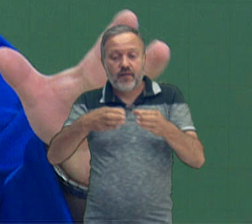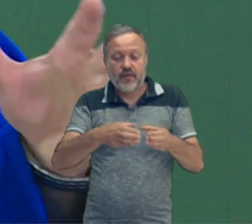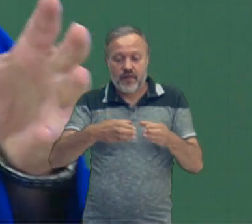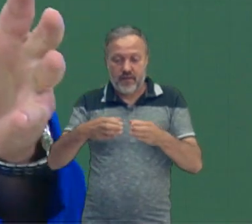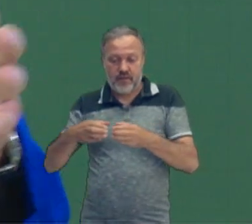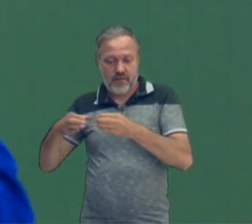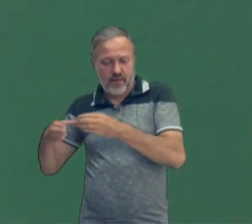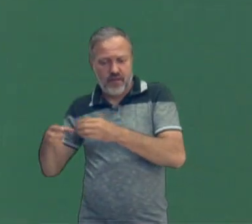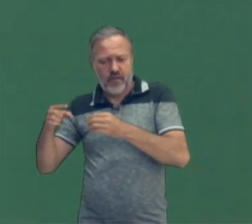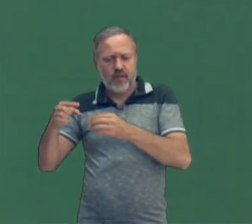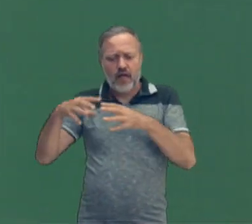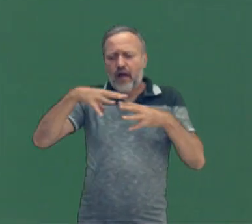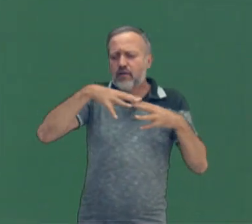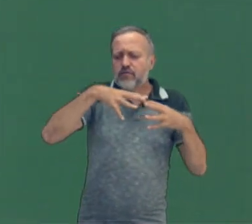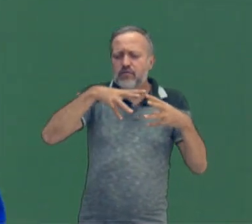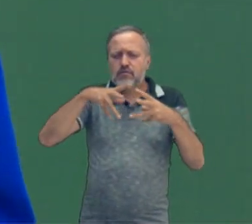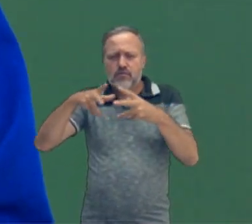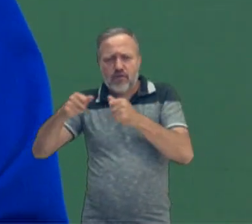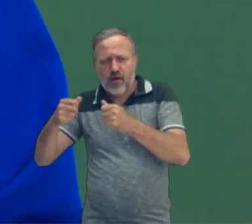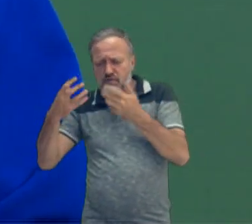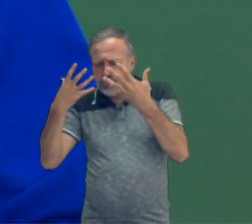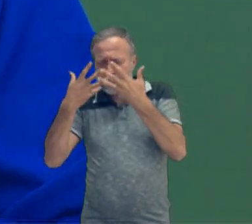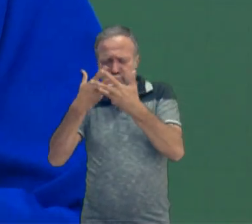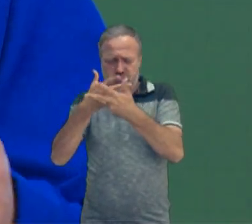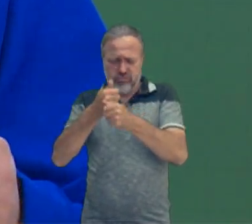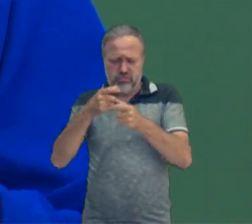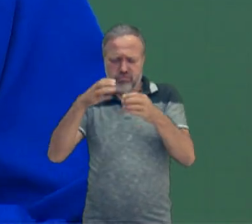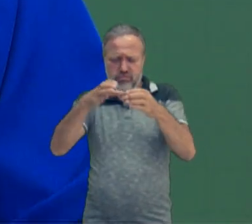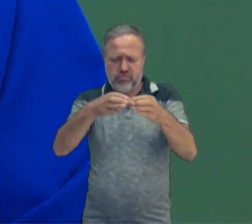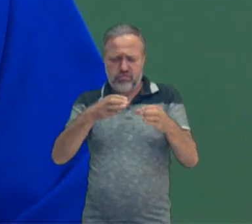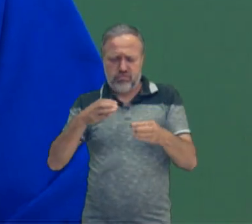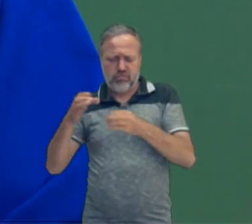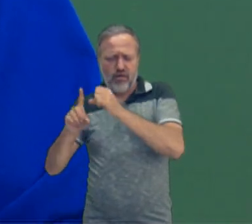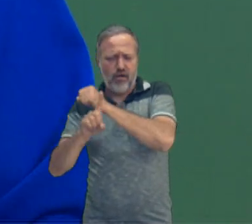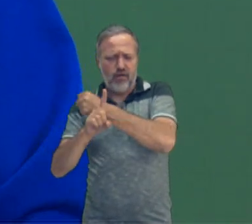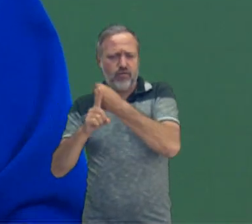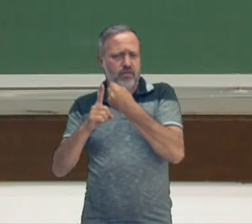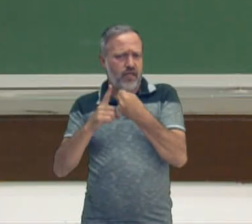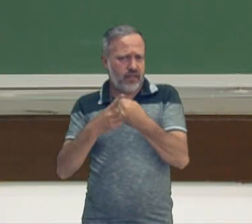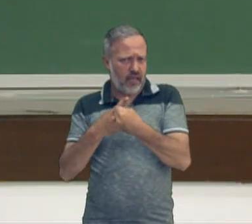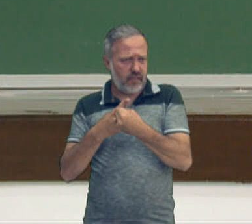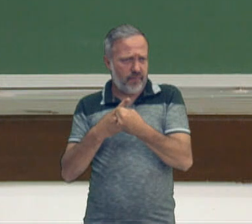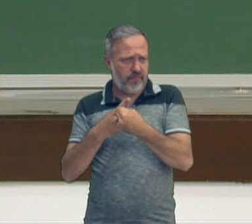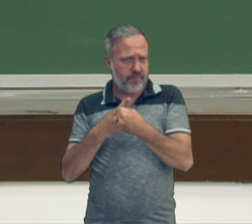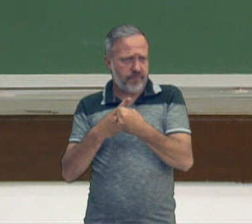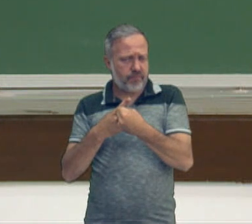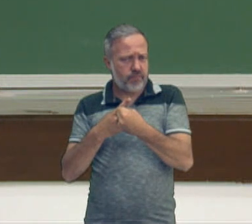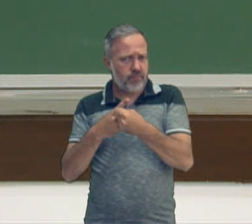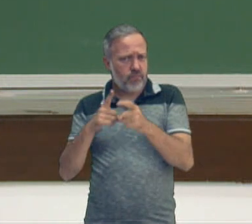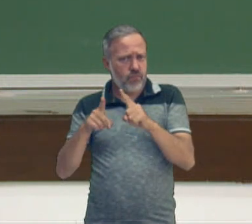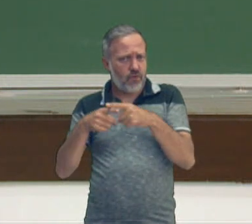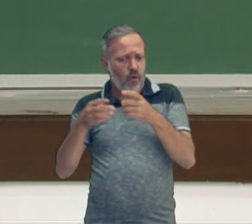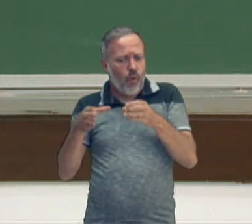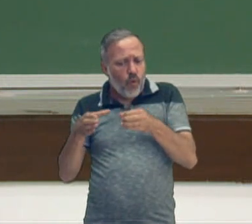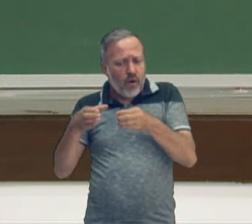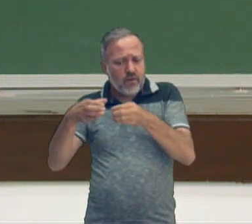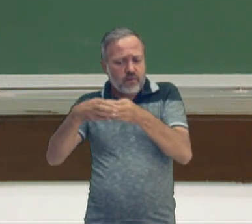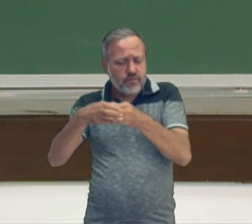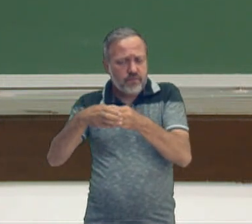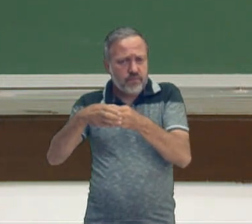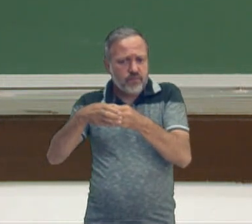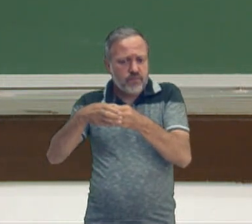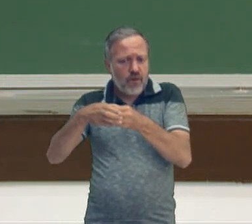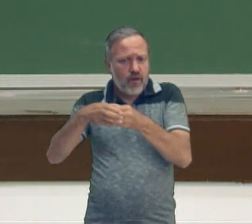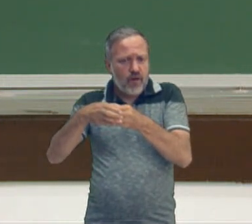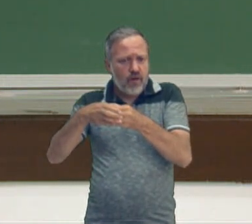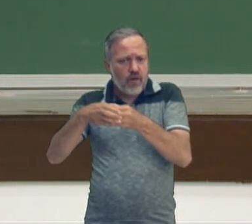está tudo bonitinho? Ela é matematicamente distribuída? Ou ela está concentrada num determinado local?